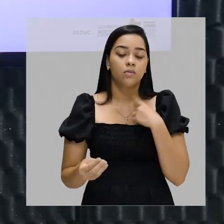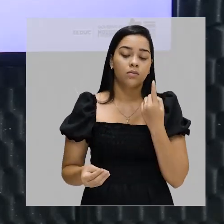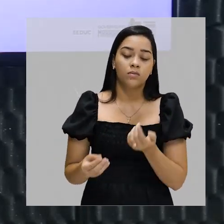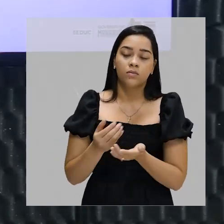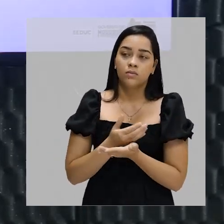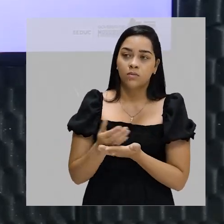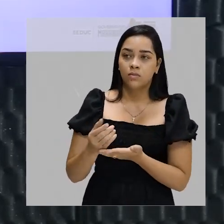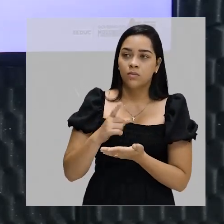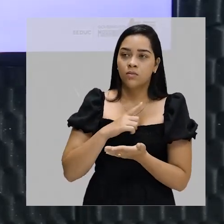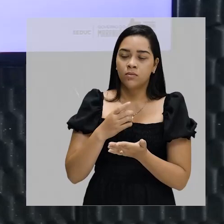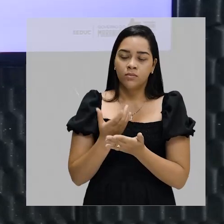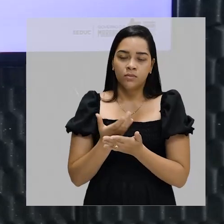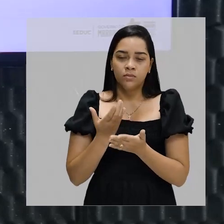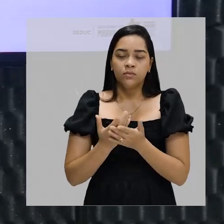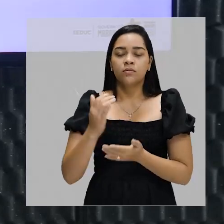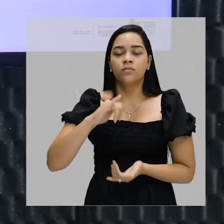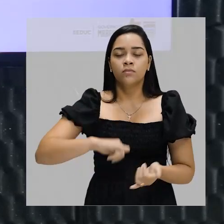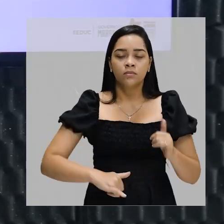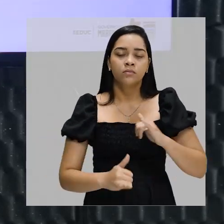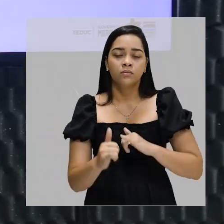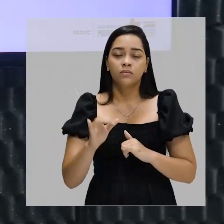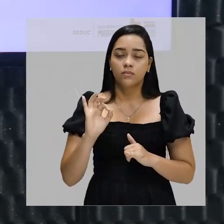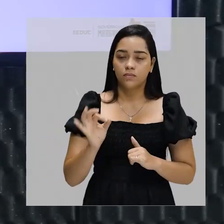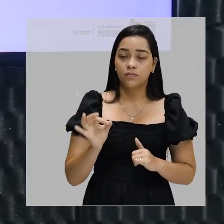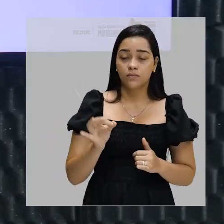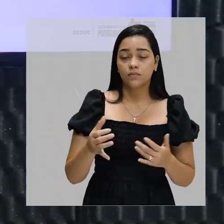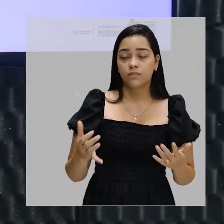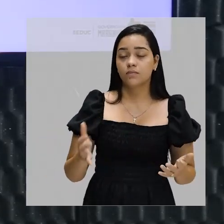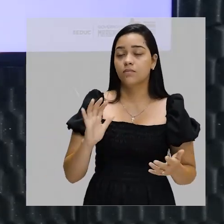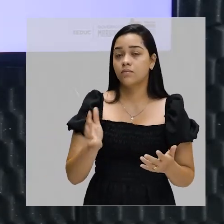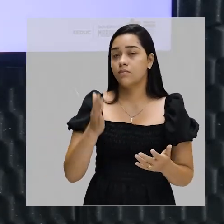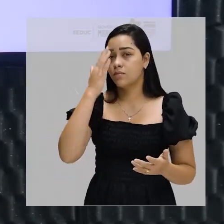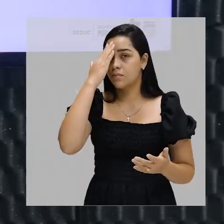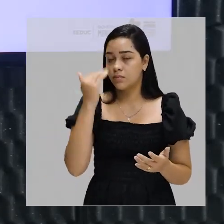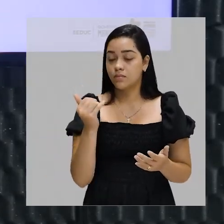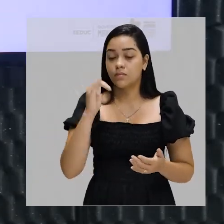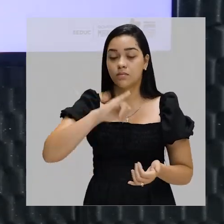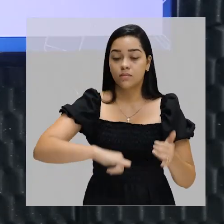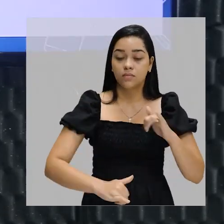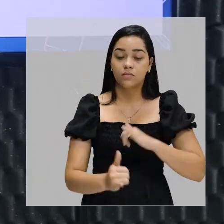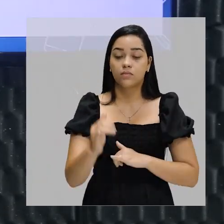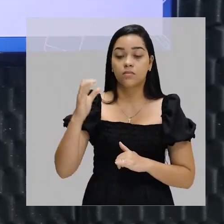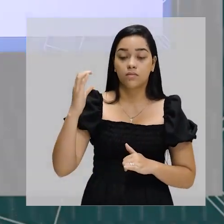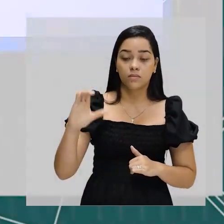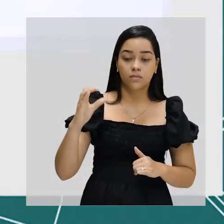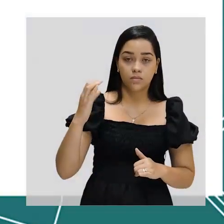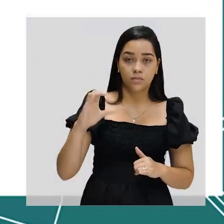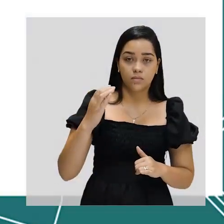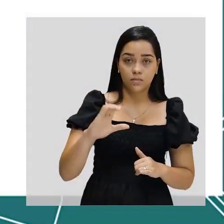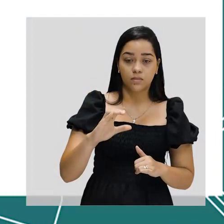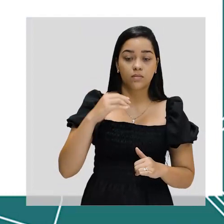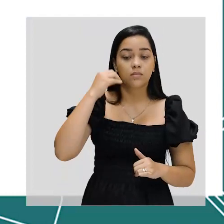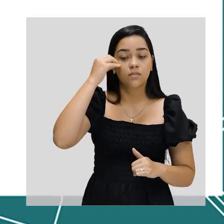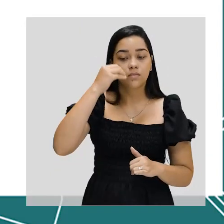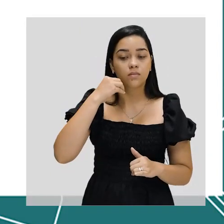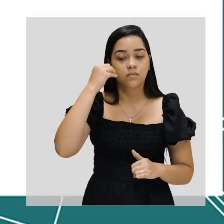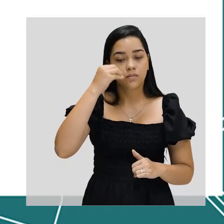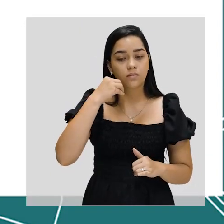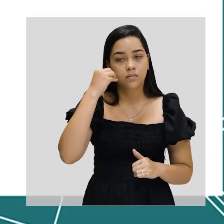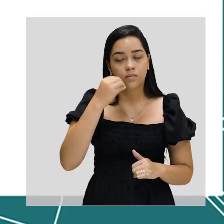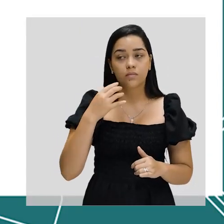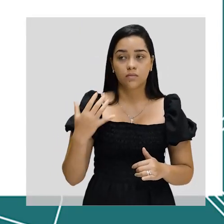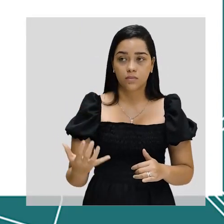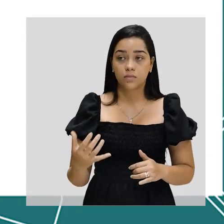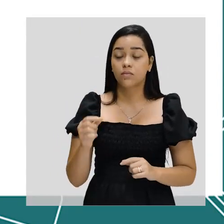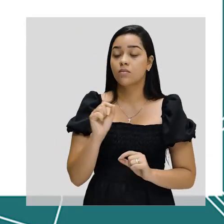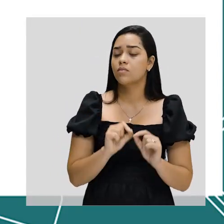iniciando o estudo da química, certo? E já sabemos que a química é uma ciência experimental, e